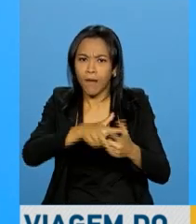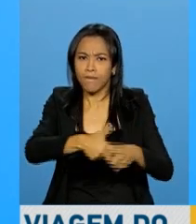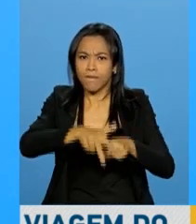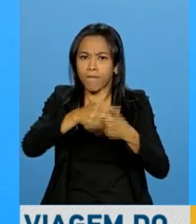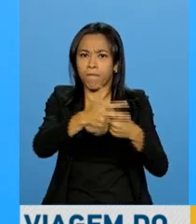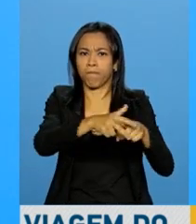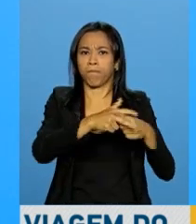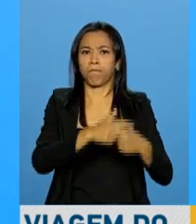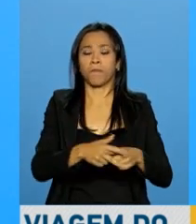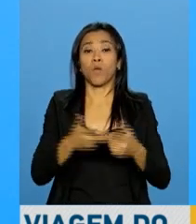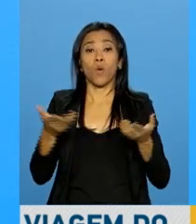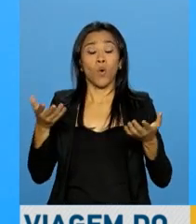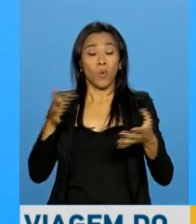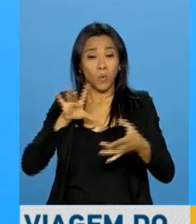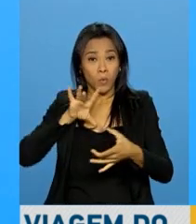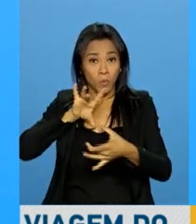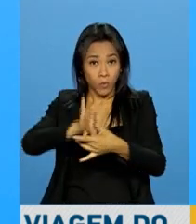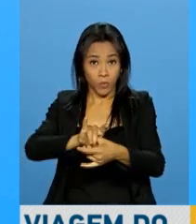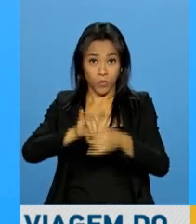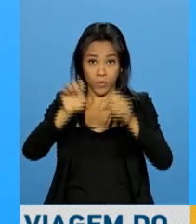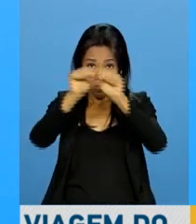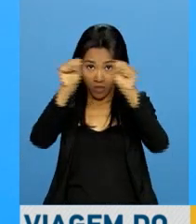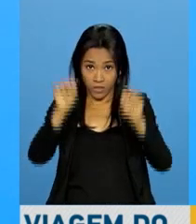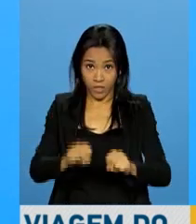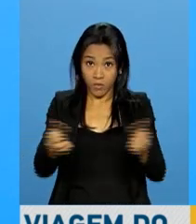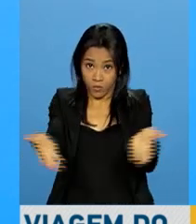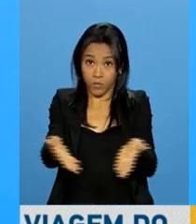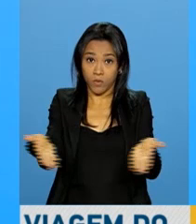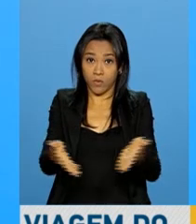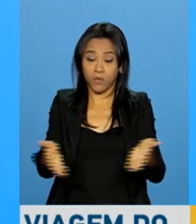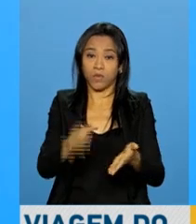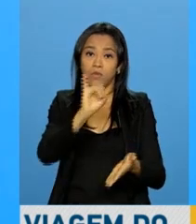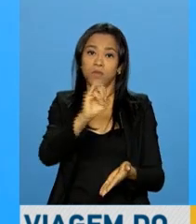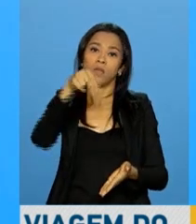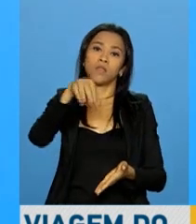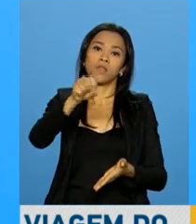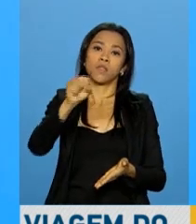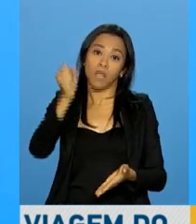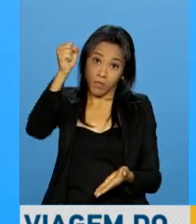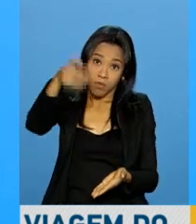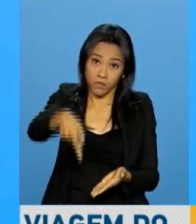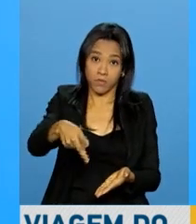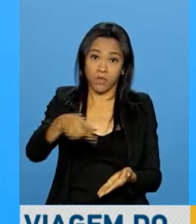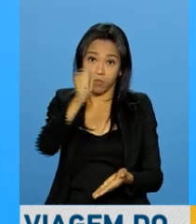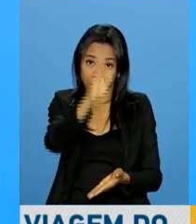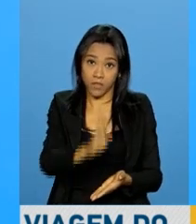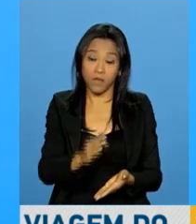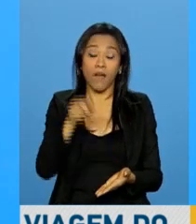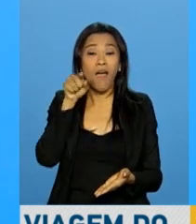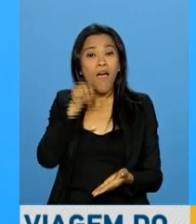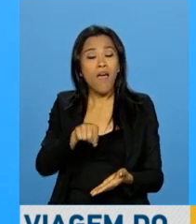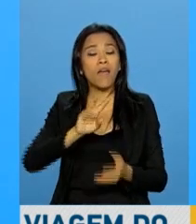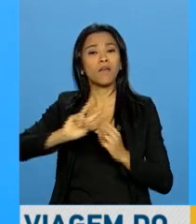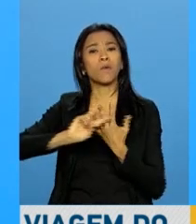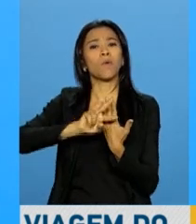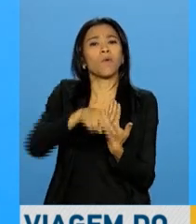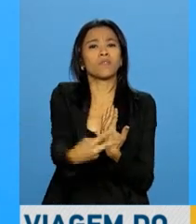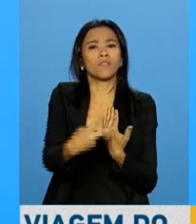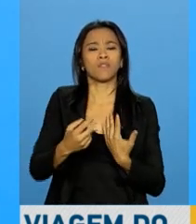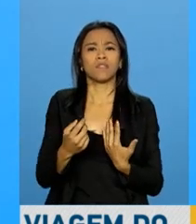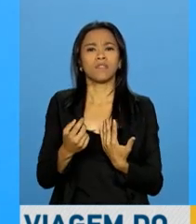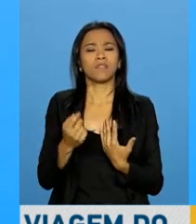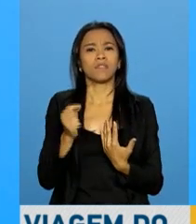atual sistema previdenciário, que é antigo, é reflexo de